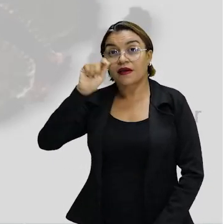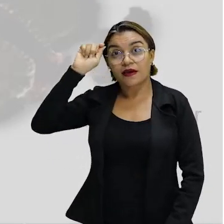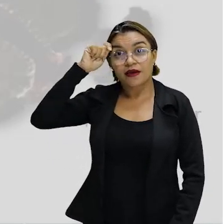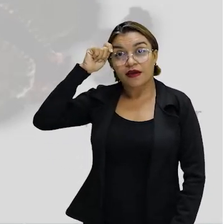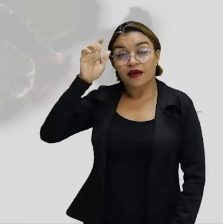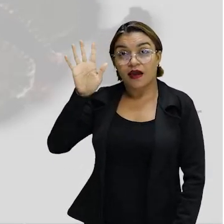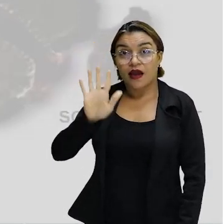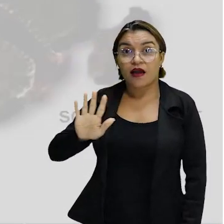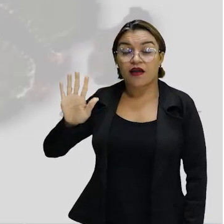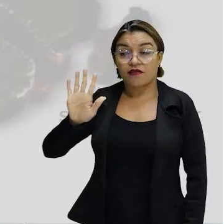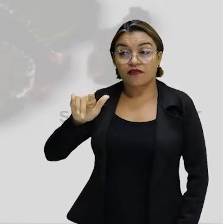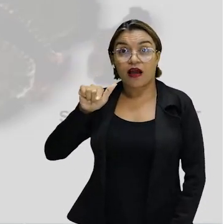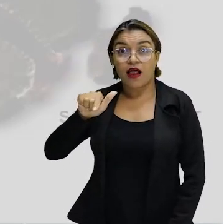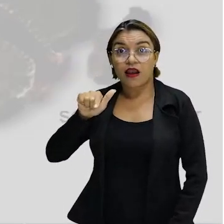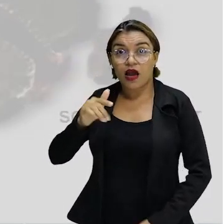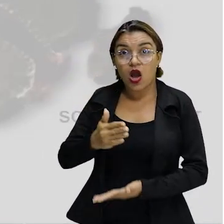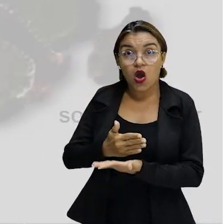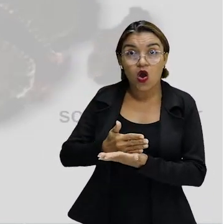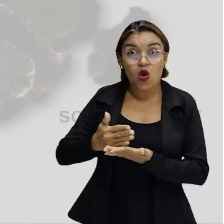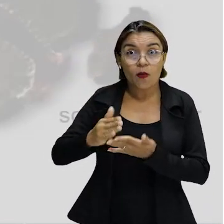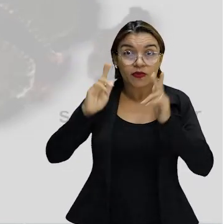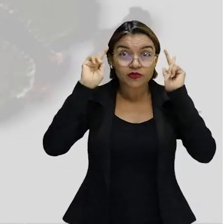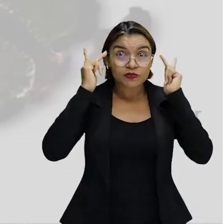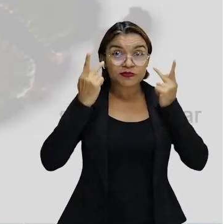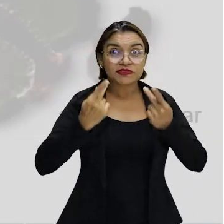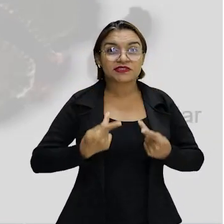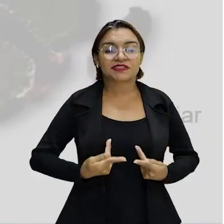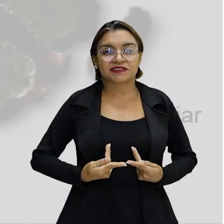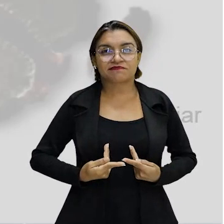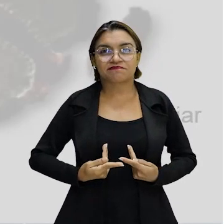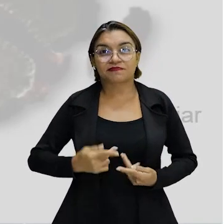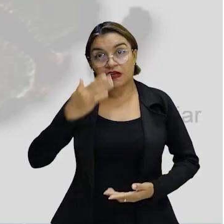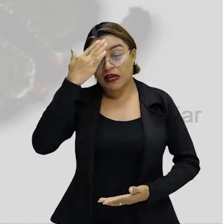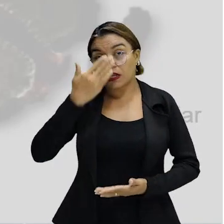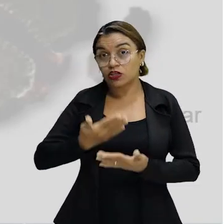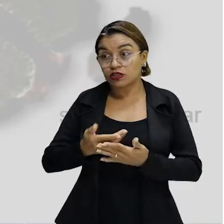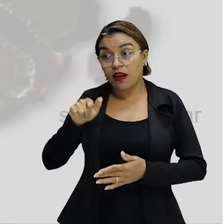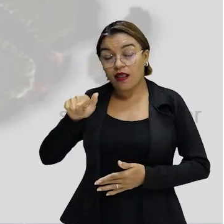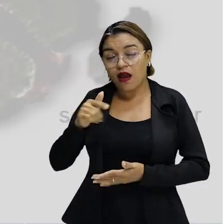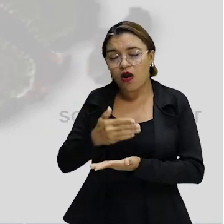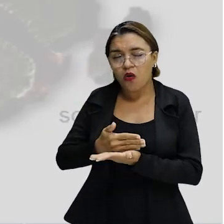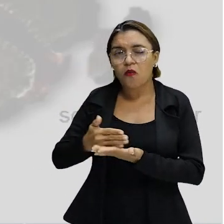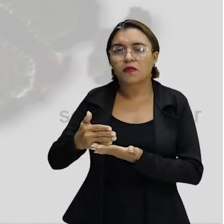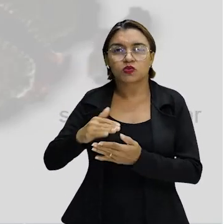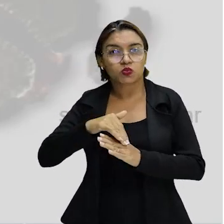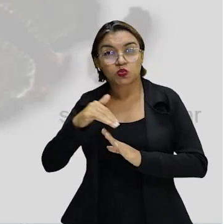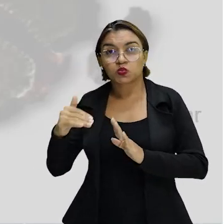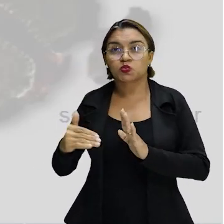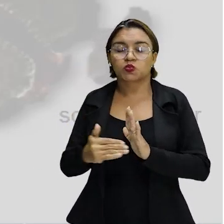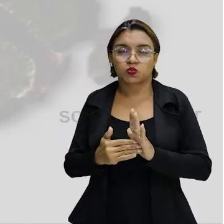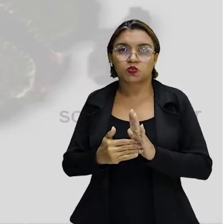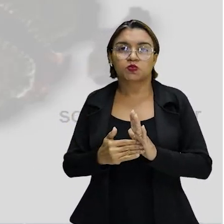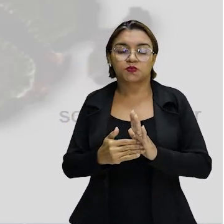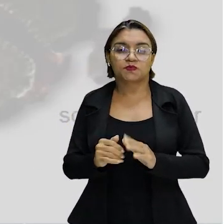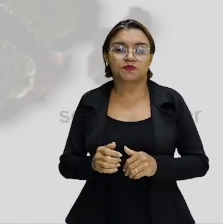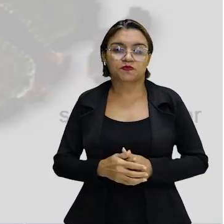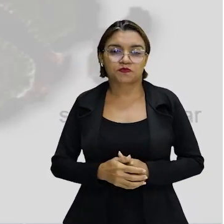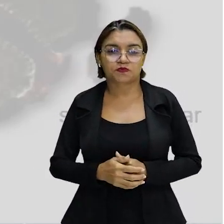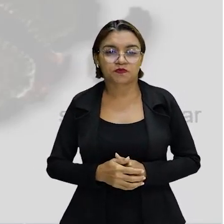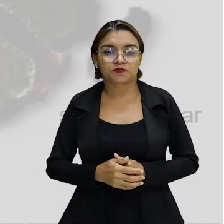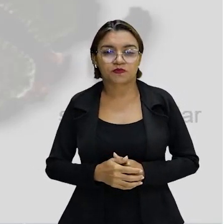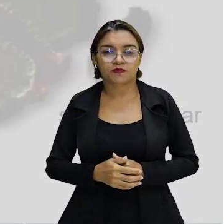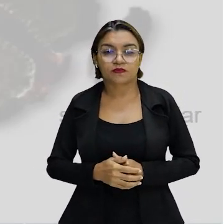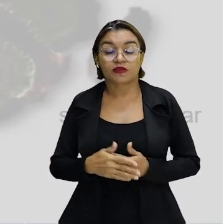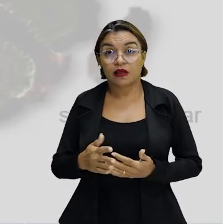é conhecida como berço da humanidade, né? Acredita-se que tudo começou lá, as primeiras civilizações. Segundo